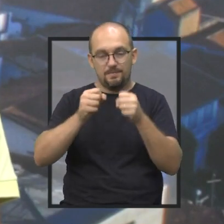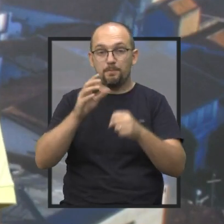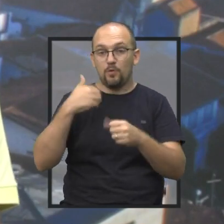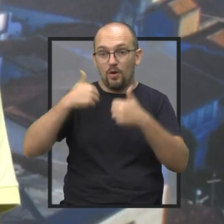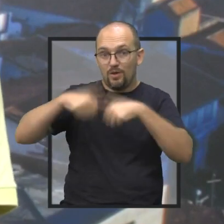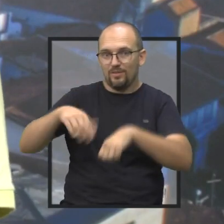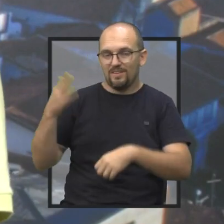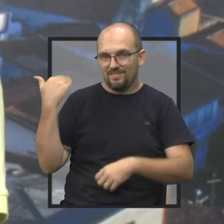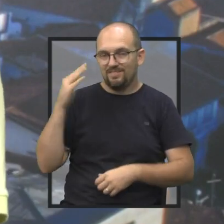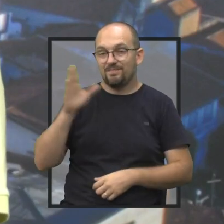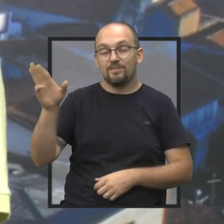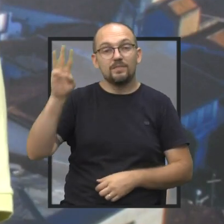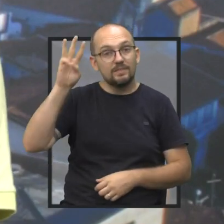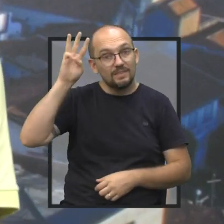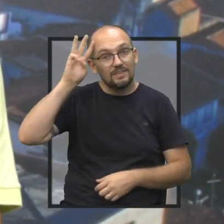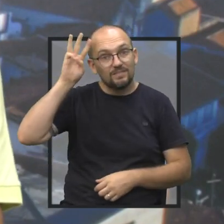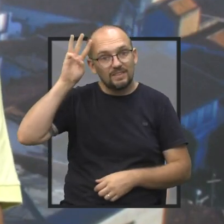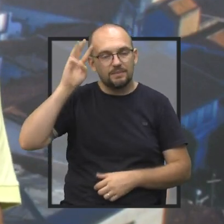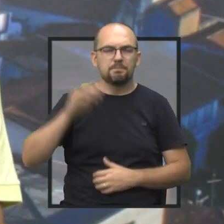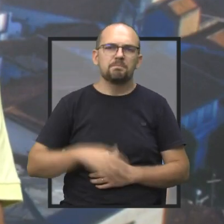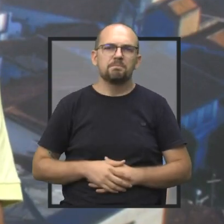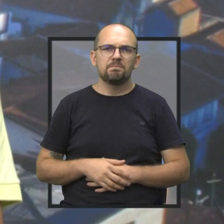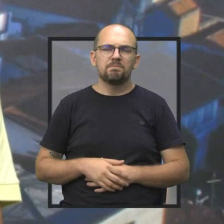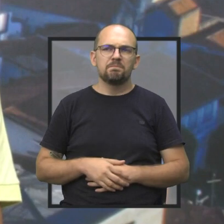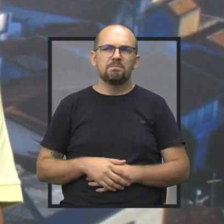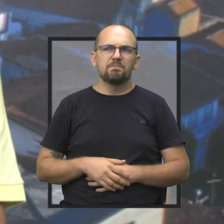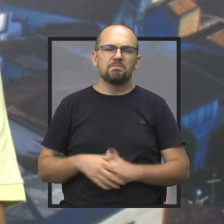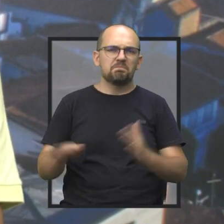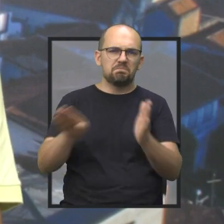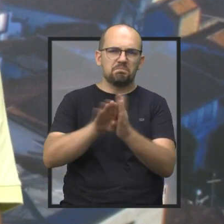estava lá numa terça-feira, cheguei por volta de